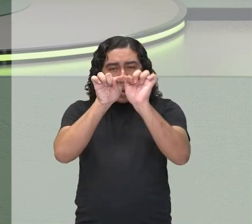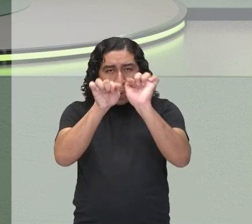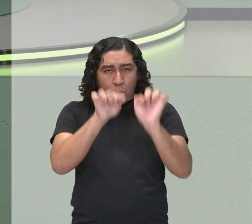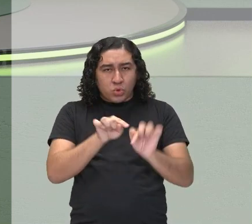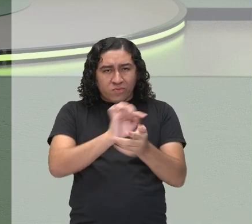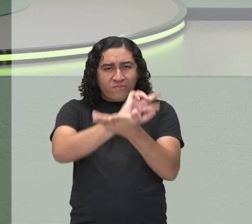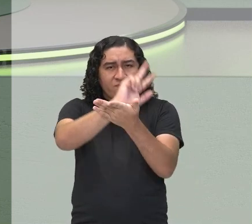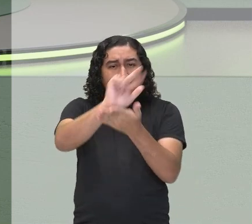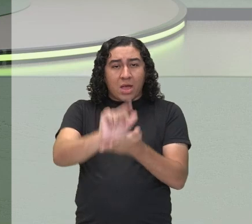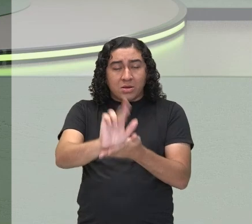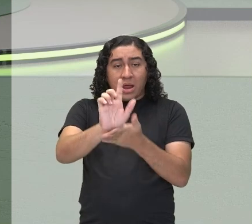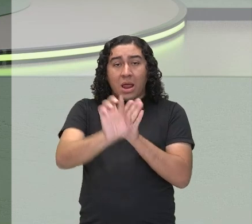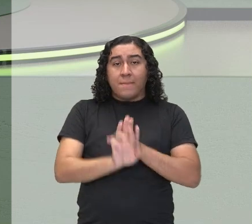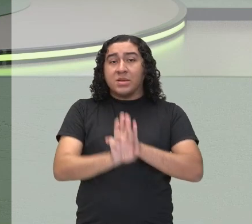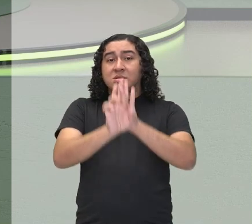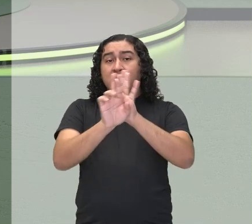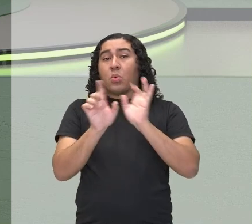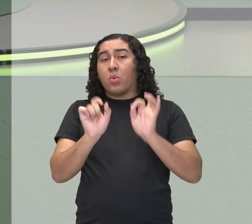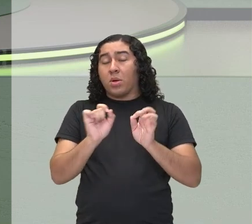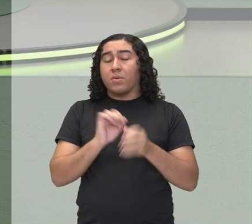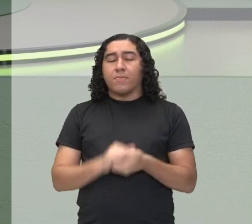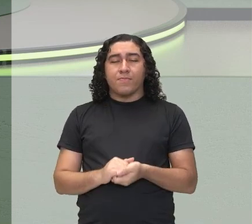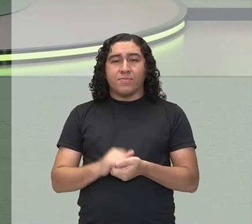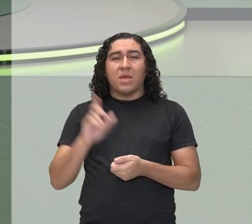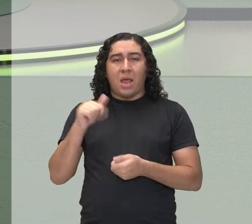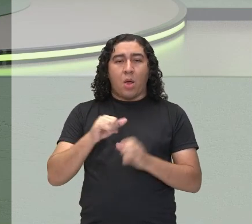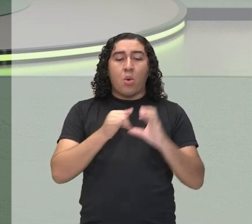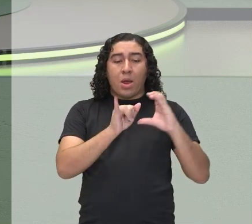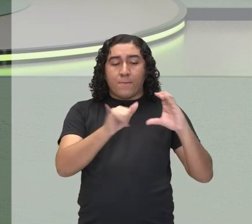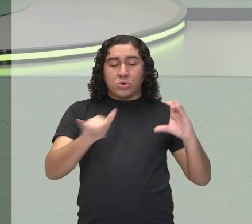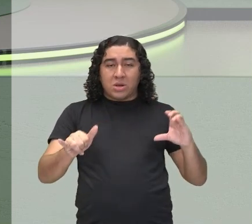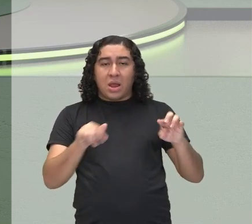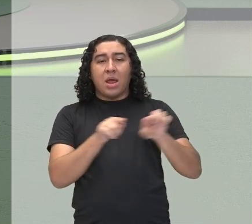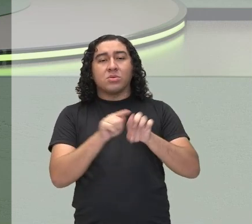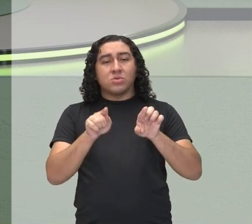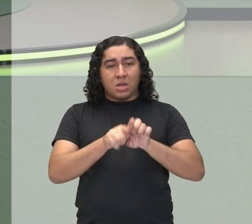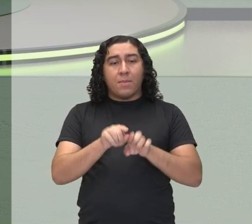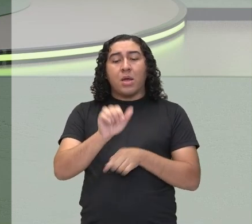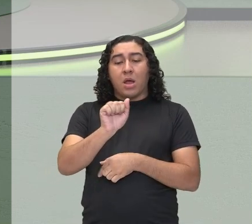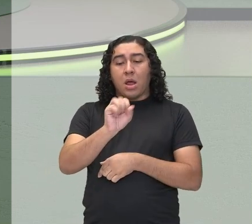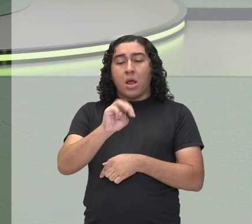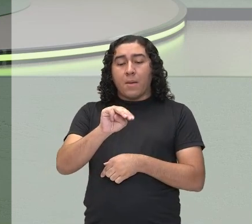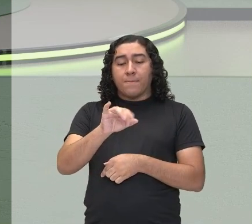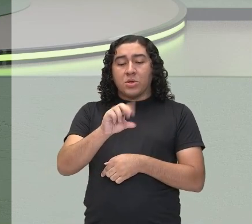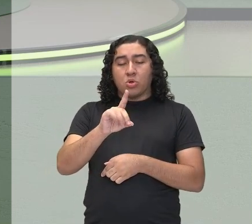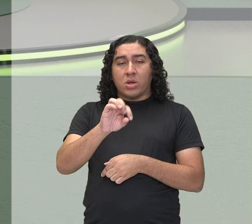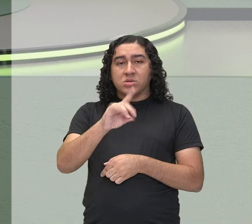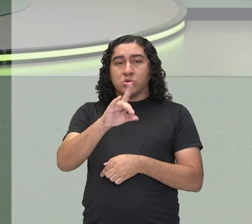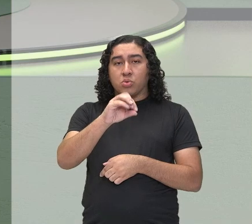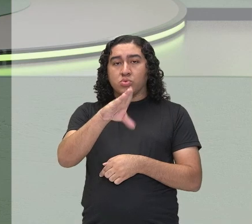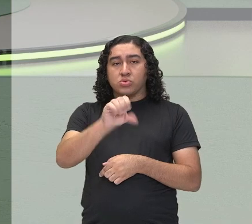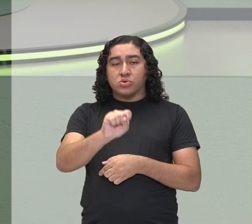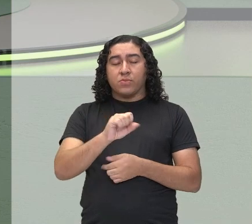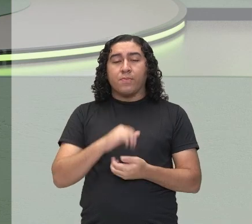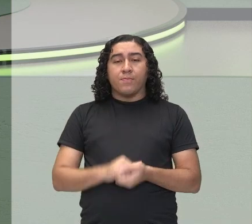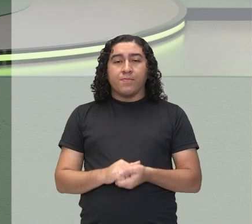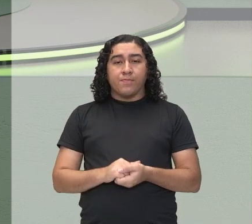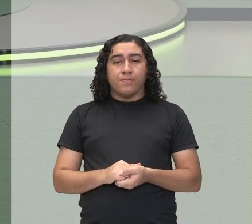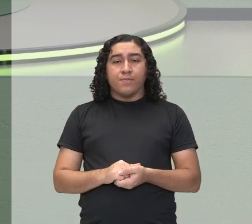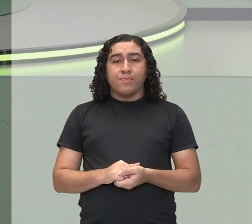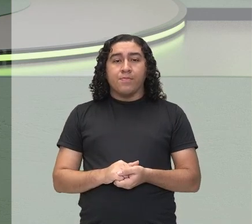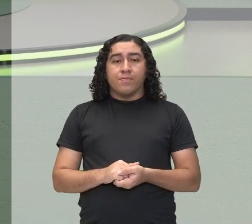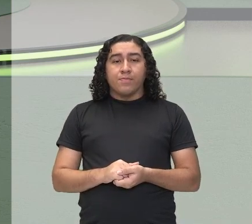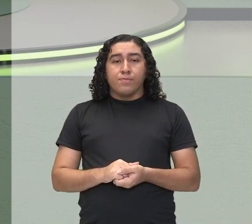microvilosidades, eles representam exatamente os carboidratos e os aminoácidos. Aqui embaixo eu vou